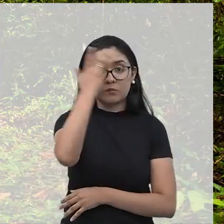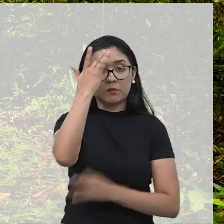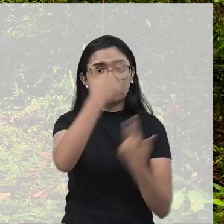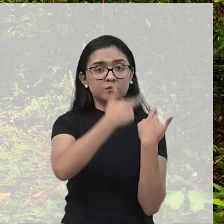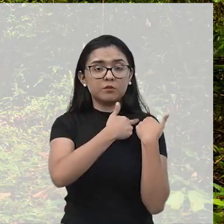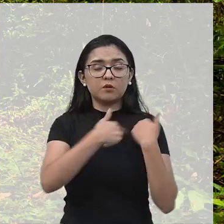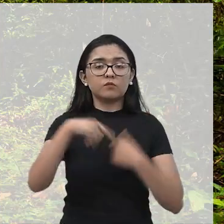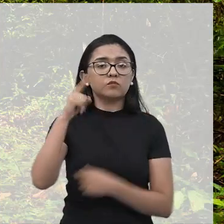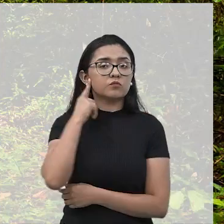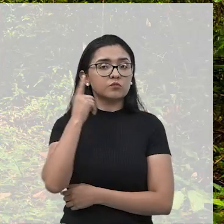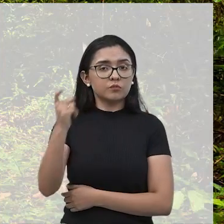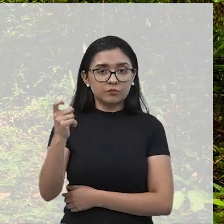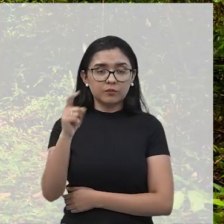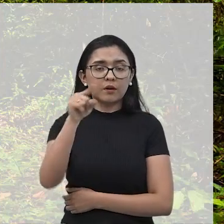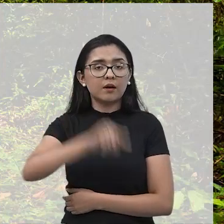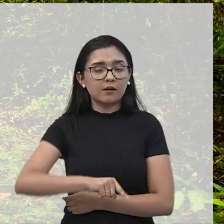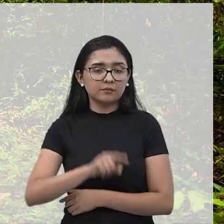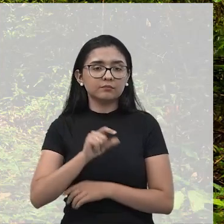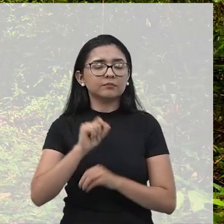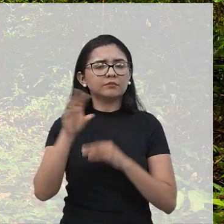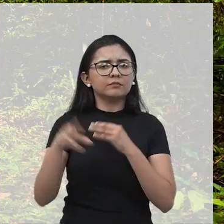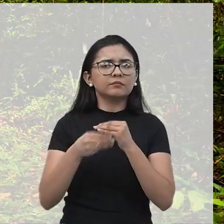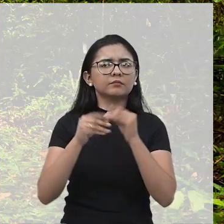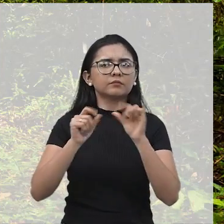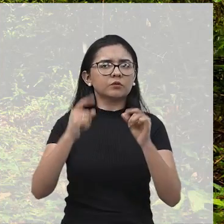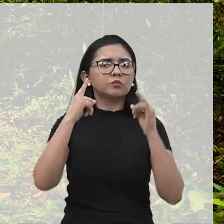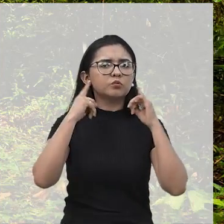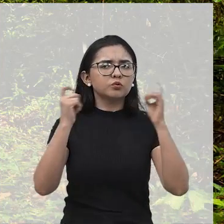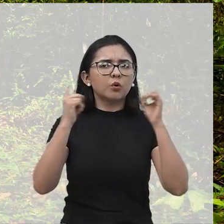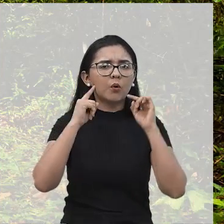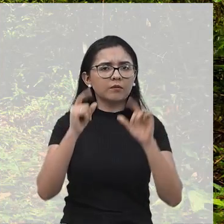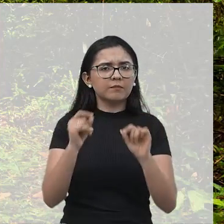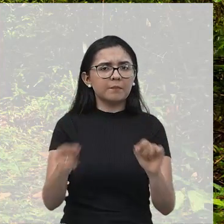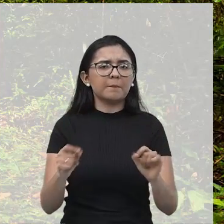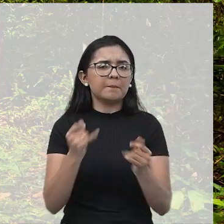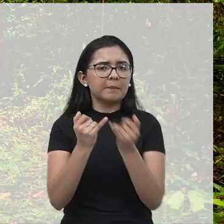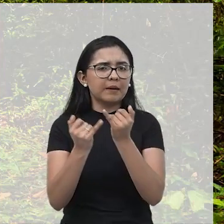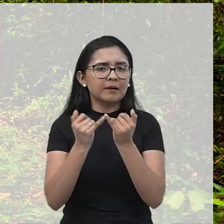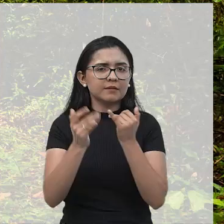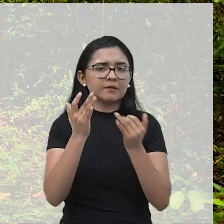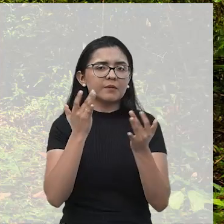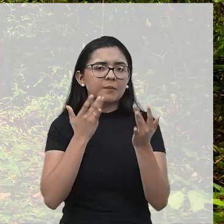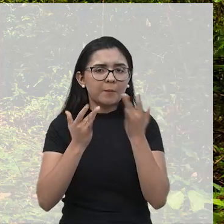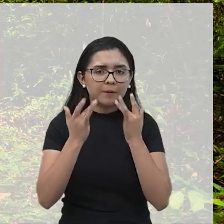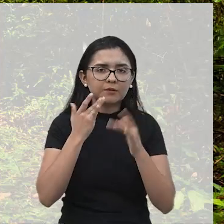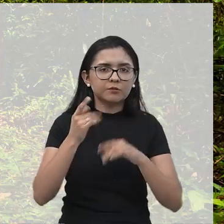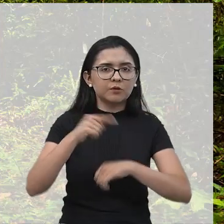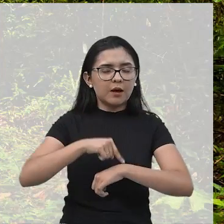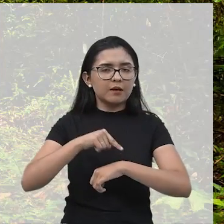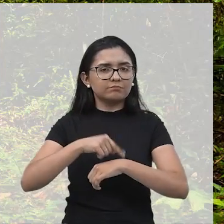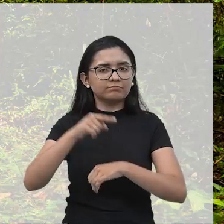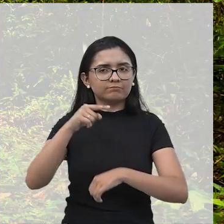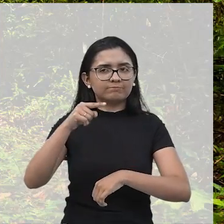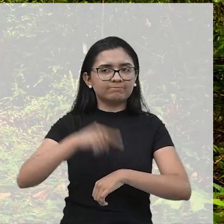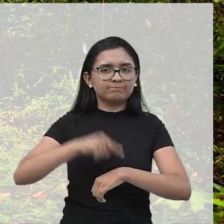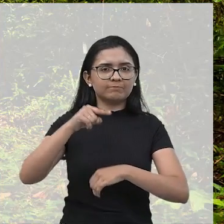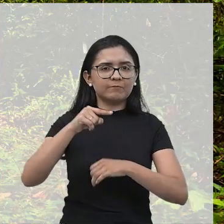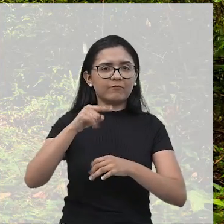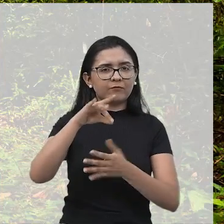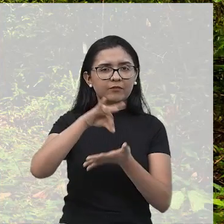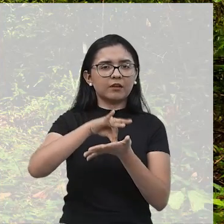é responsável para ambientar, para tornar mais real ali o cenário, certo? Então,